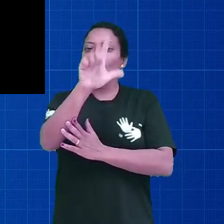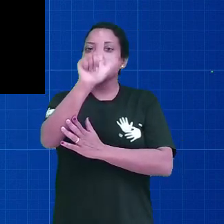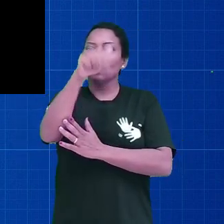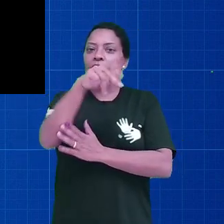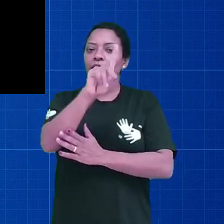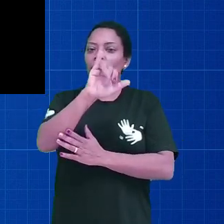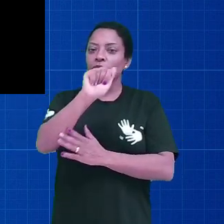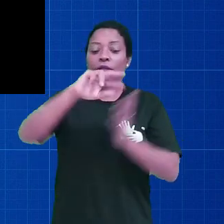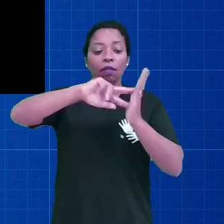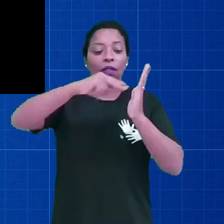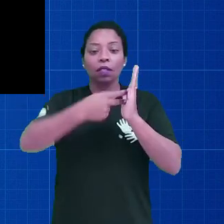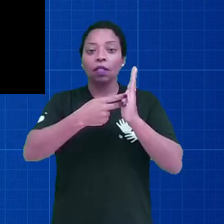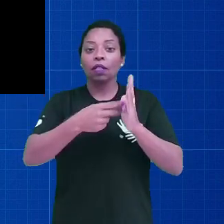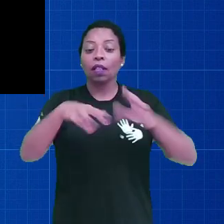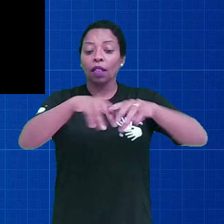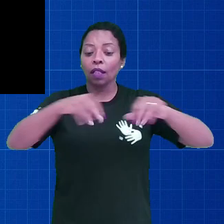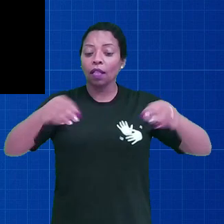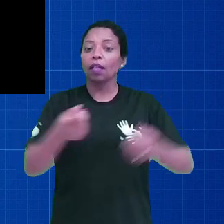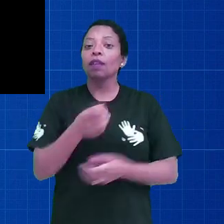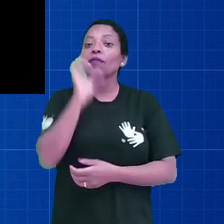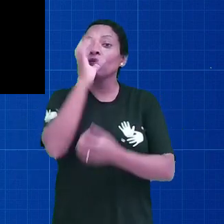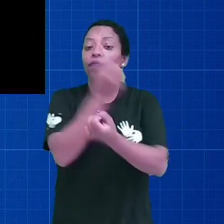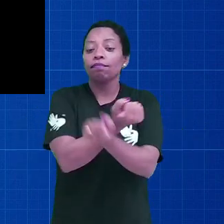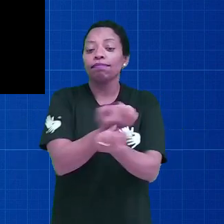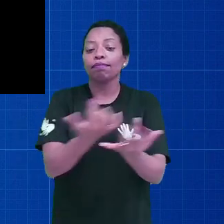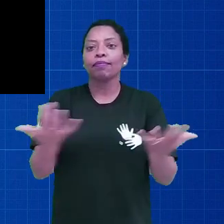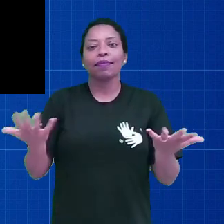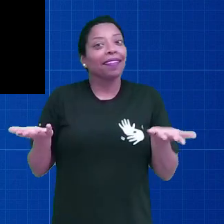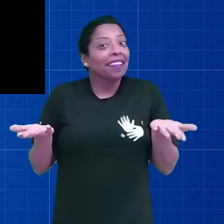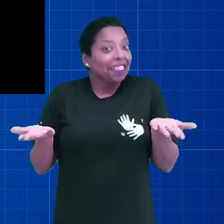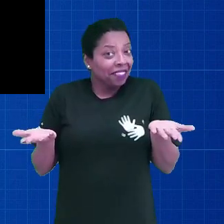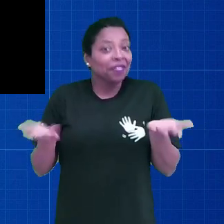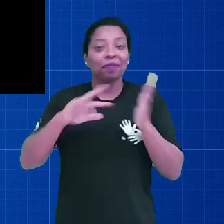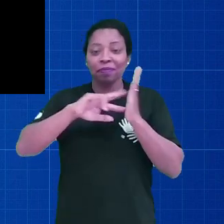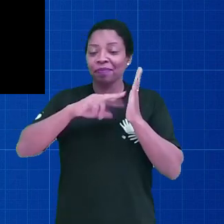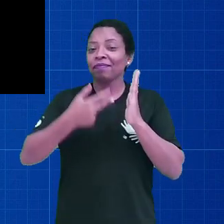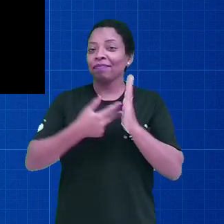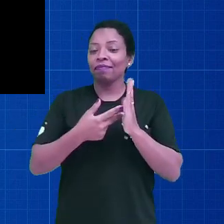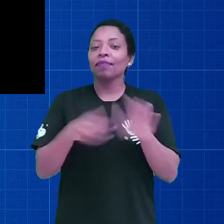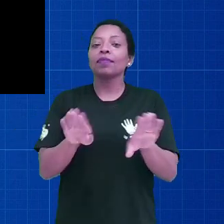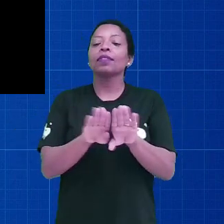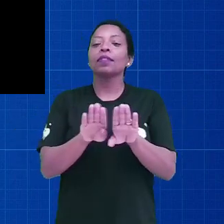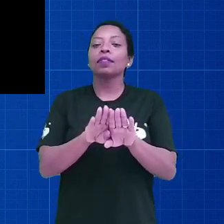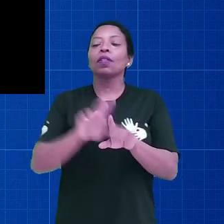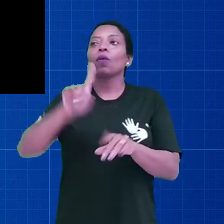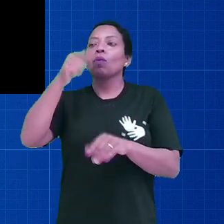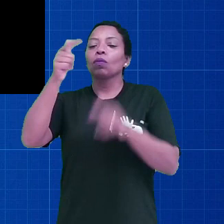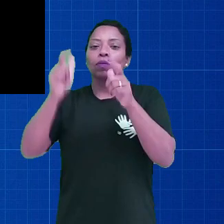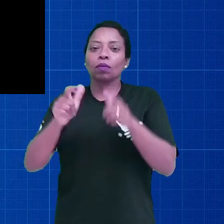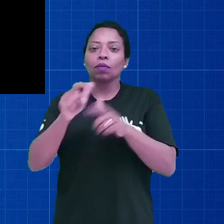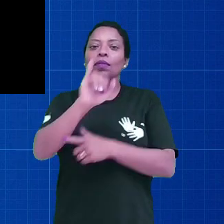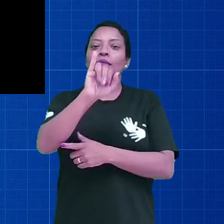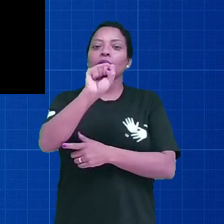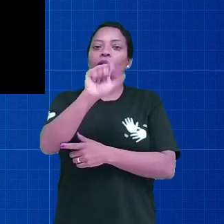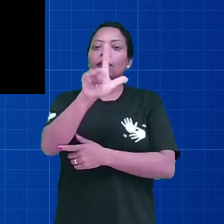terra verde. A mesma coisa, né? A Islândia. A Islândia vem